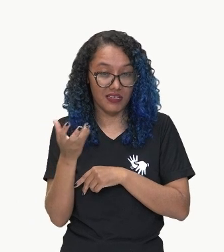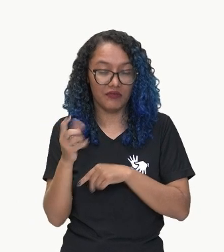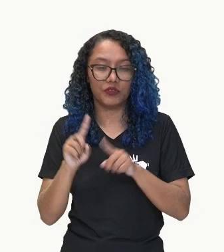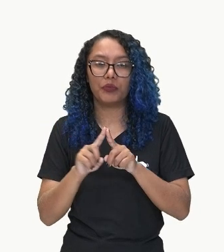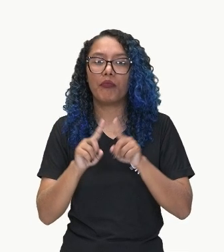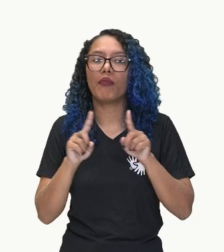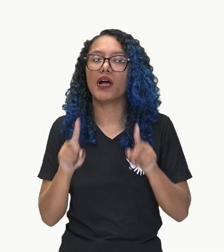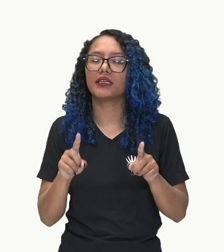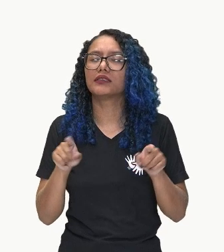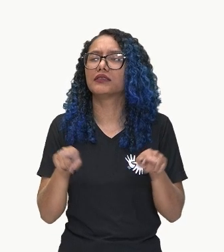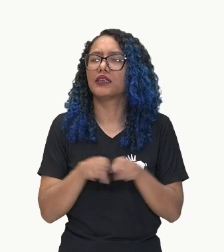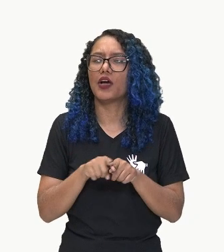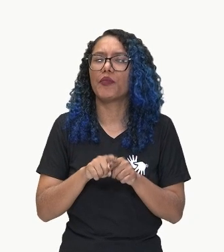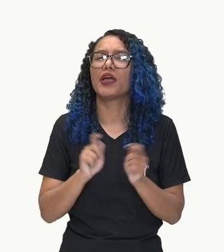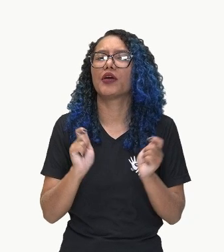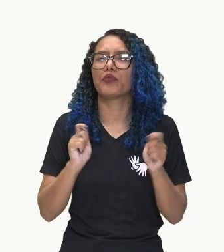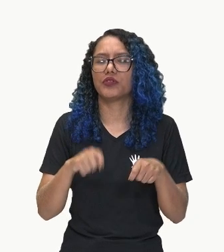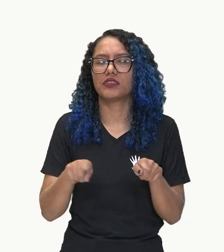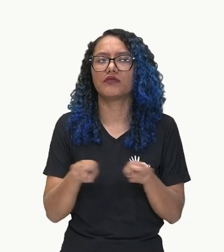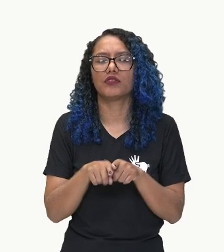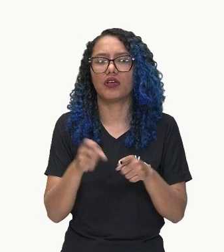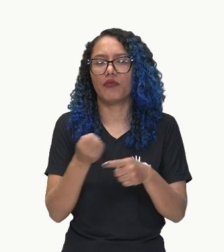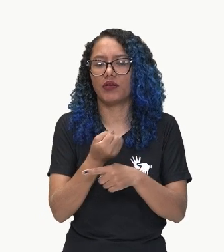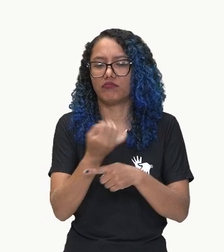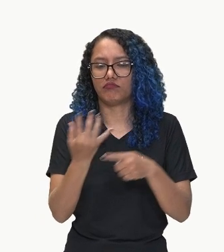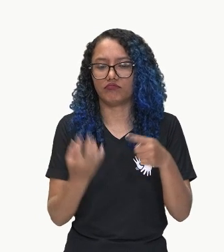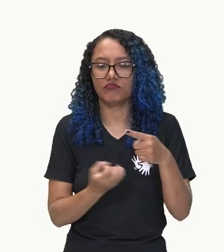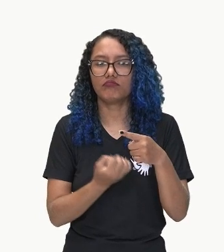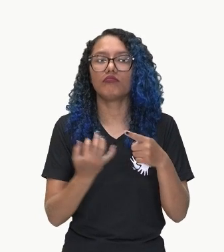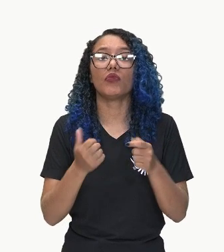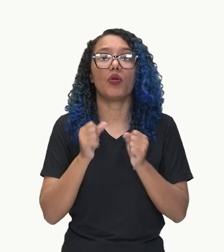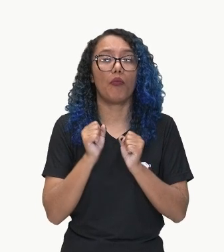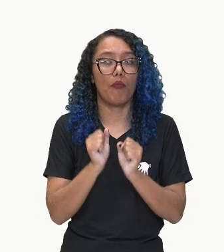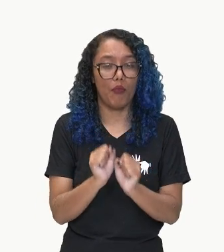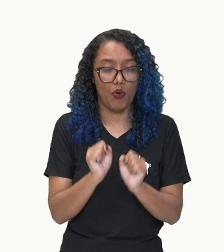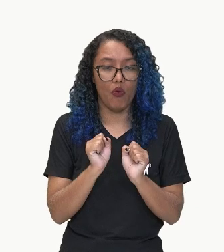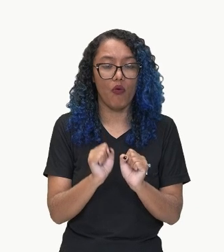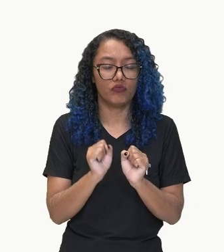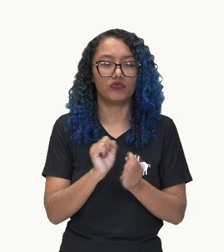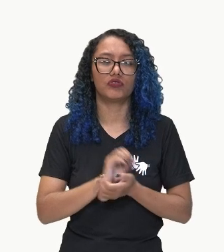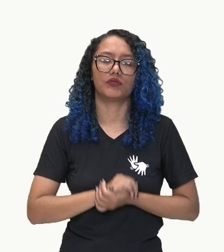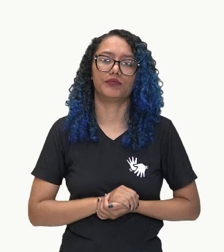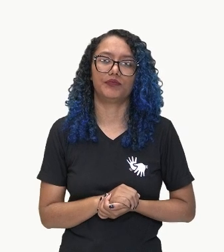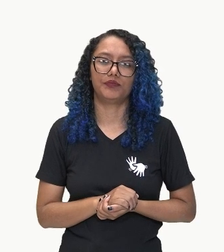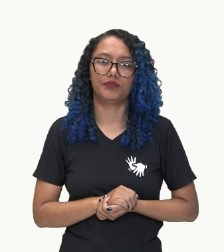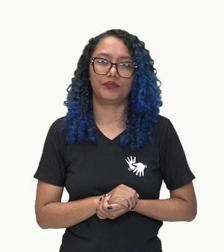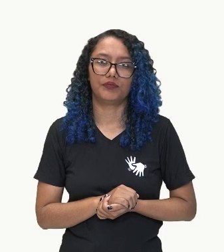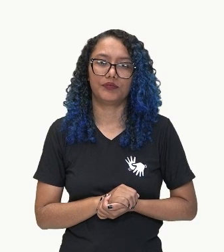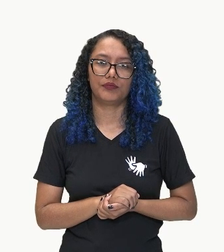decimal eu também posso escrever em forma de fração decimal, que vai ficar